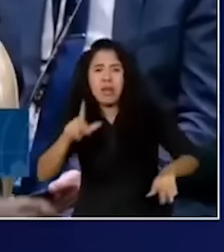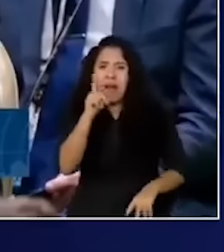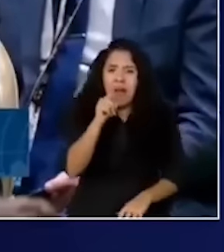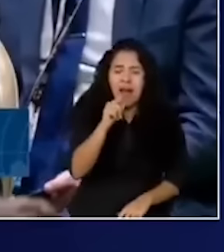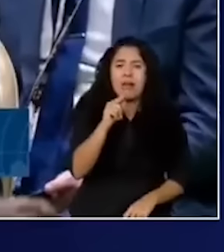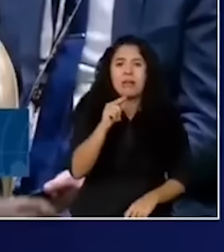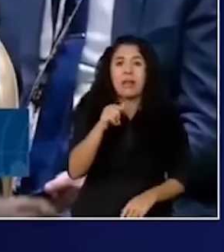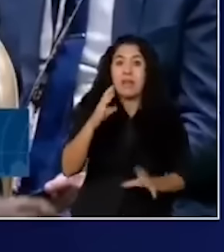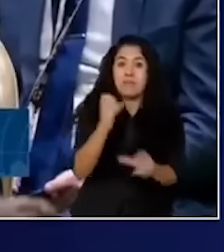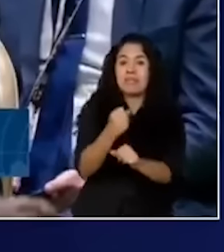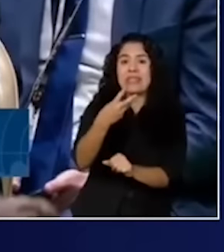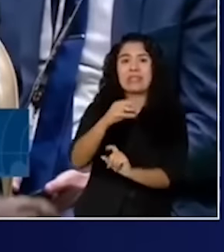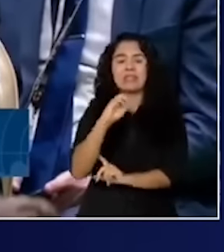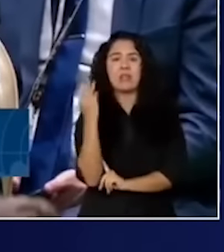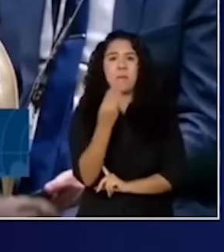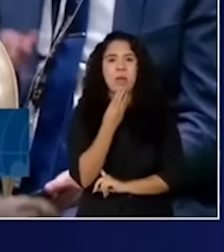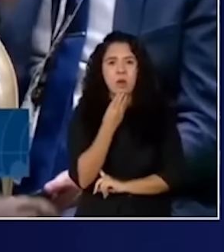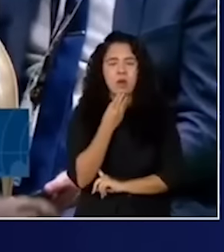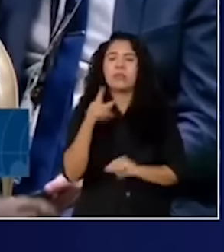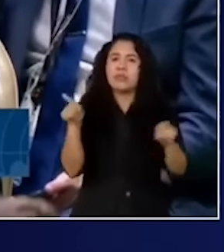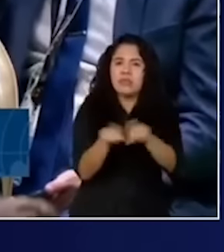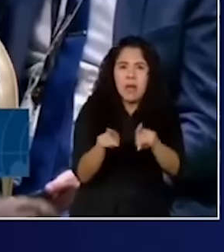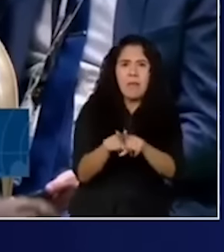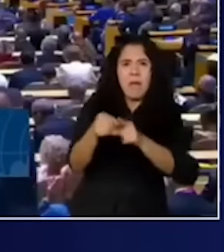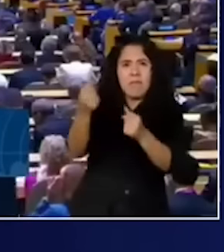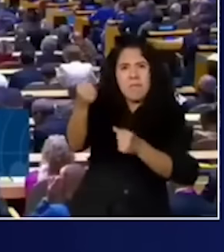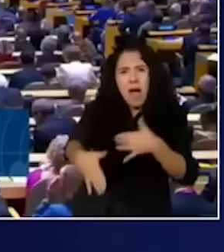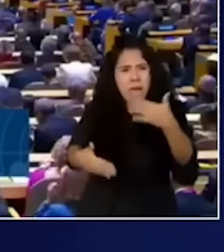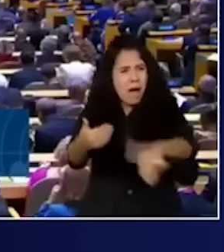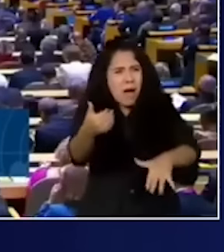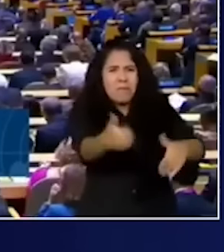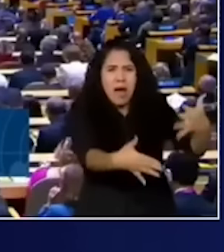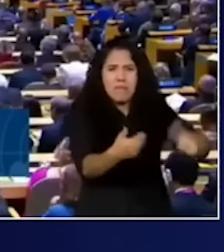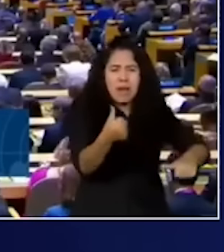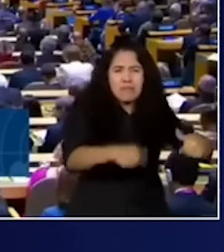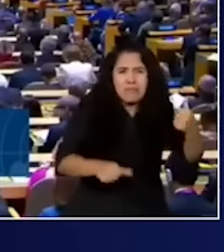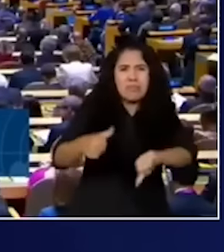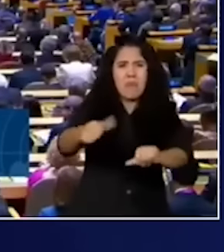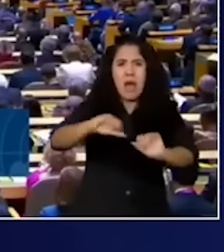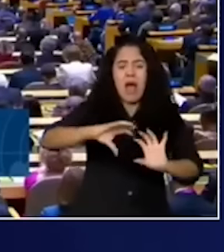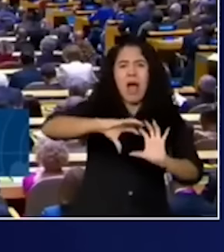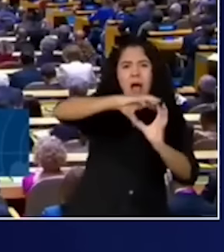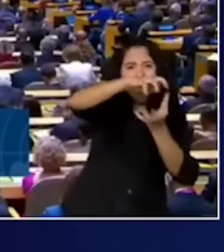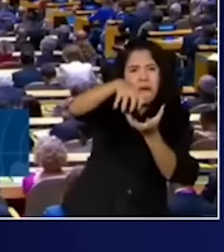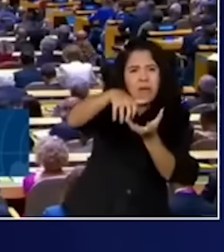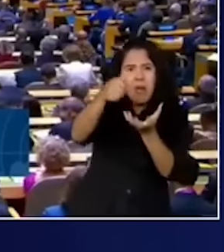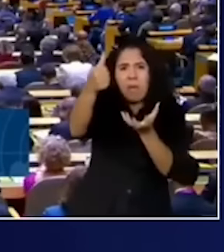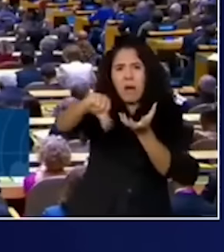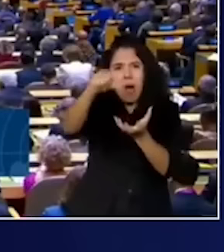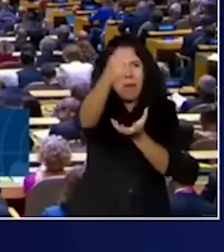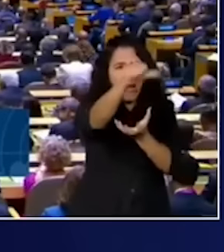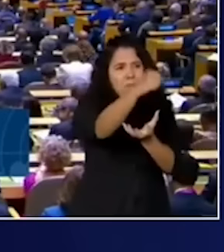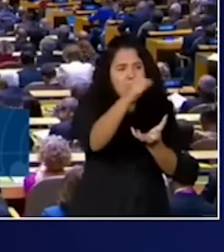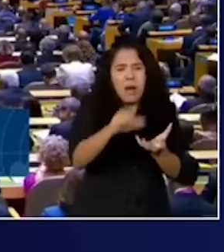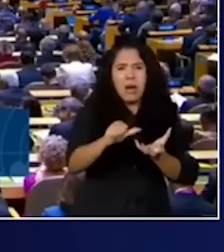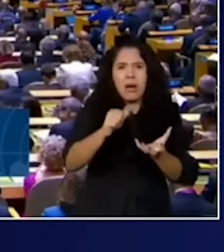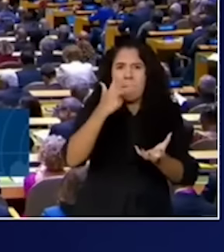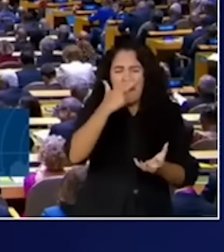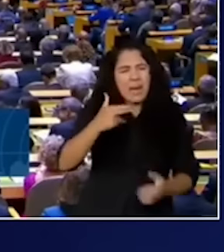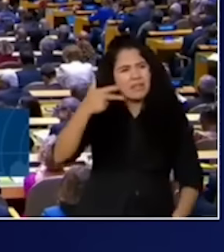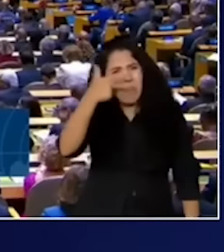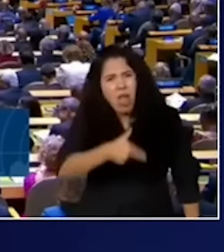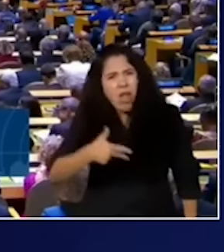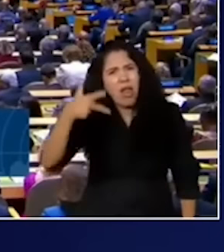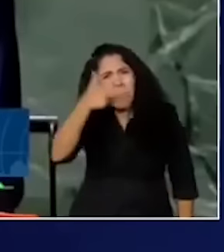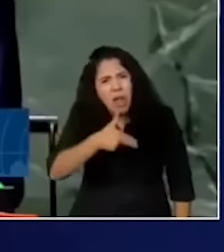ele deveria lá falar outra coisa, deveria fazer como o delinquente do Milei, que foi lá dizendo que a ONU tem a ambição de querer mandar em todo mundo. Mandar em quem?